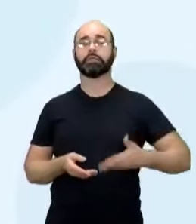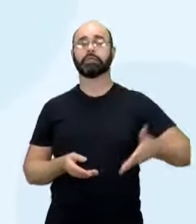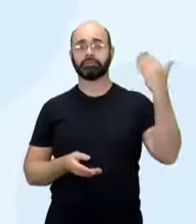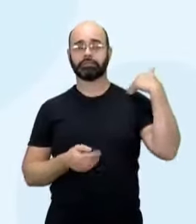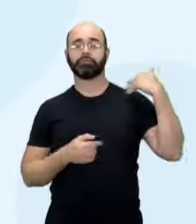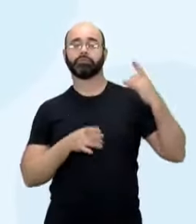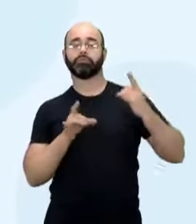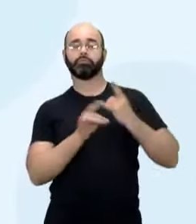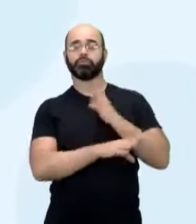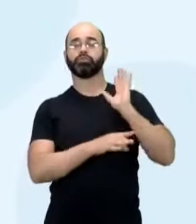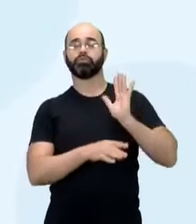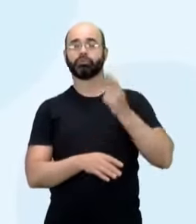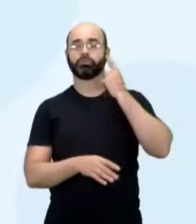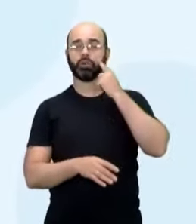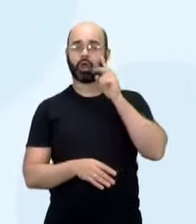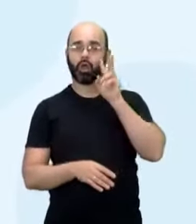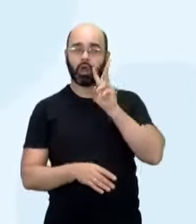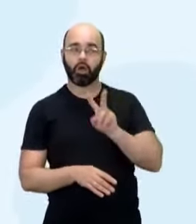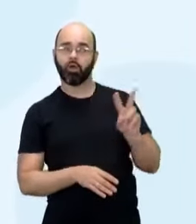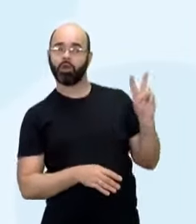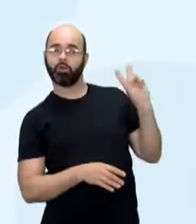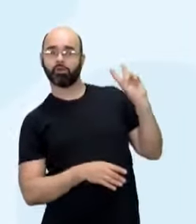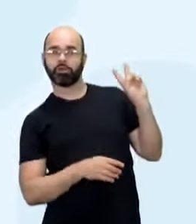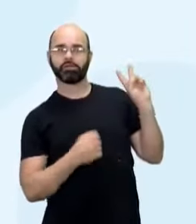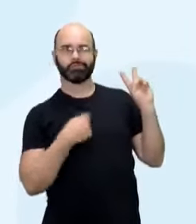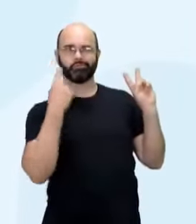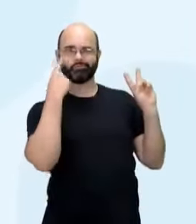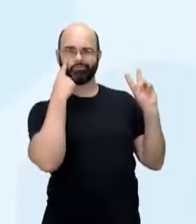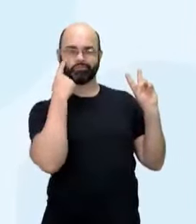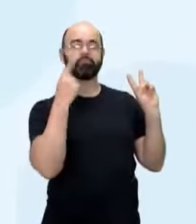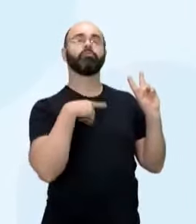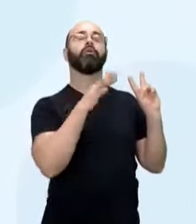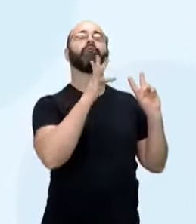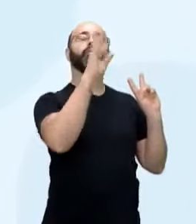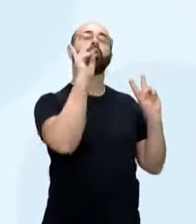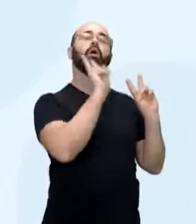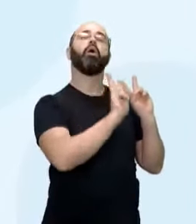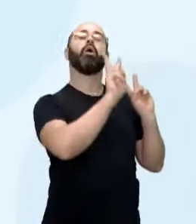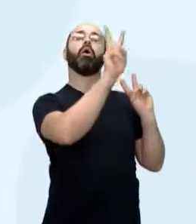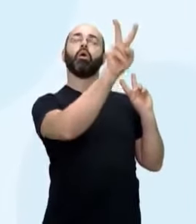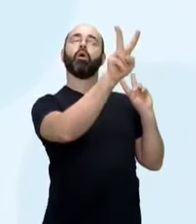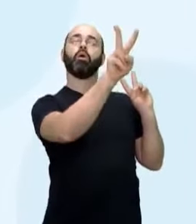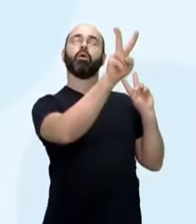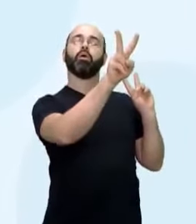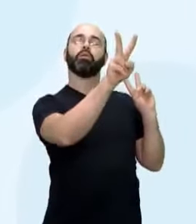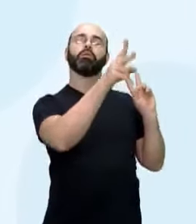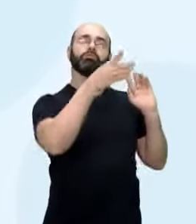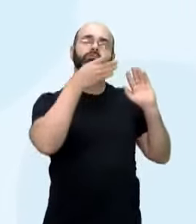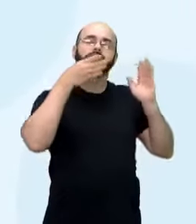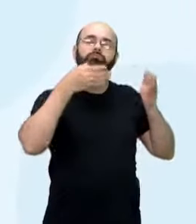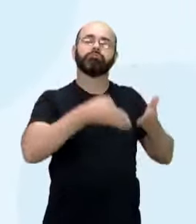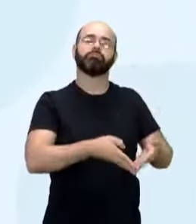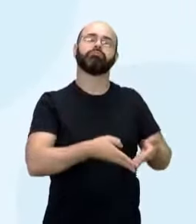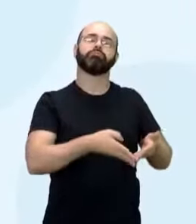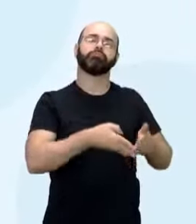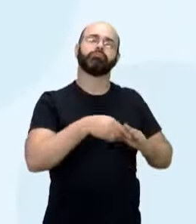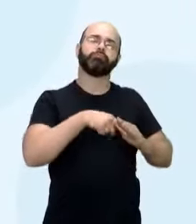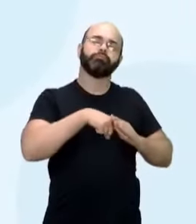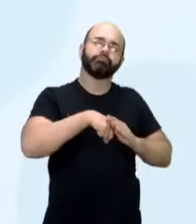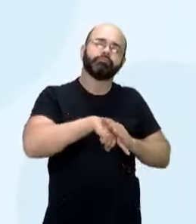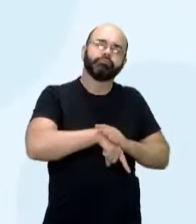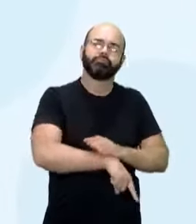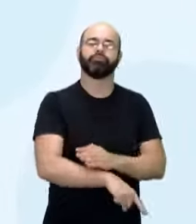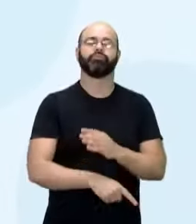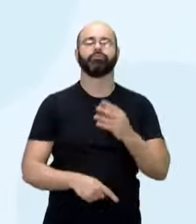fazer um processo de avaliação, olhar para diante e aprofundar de novo nessa importância